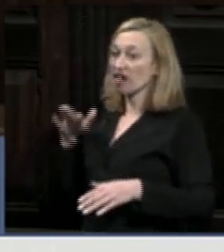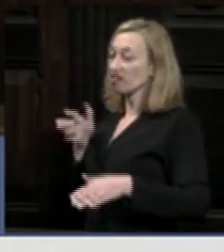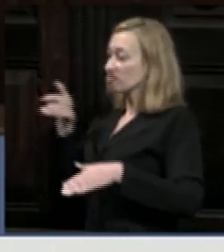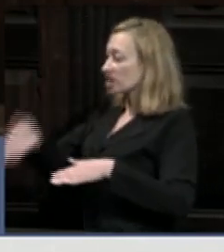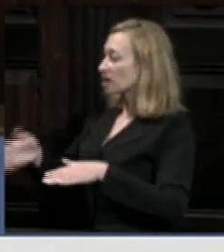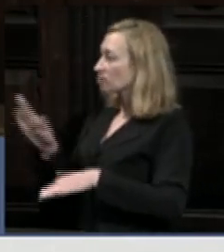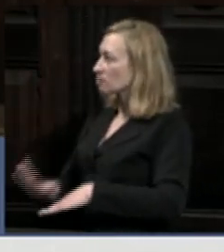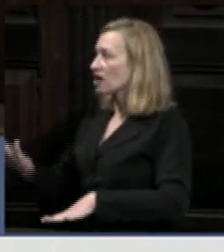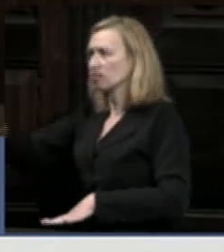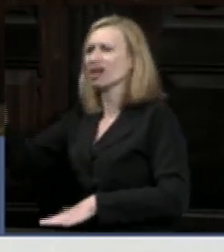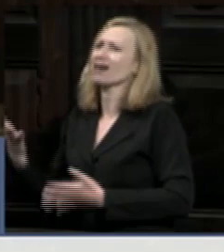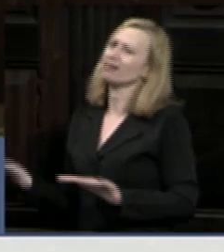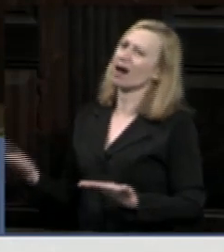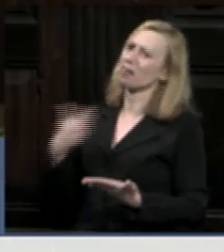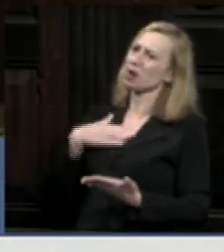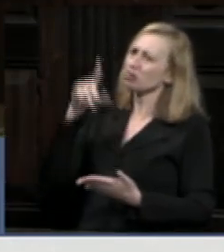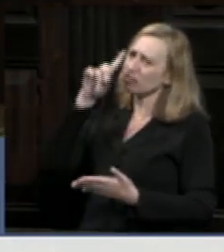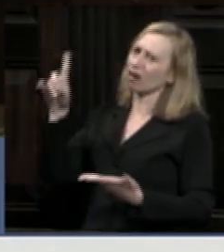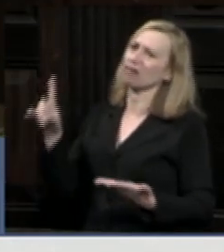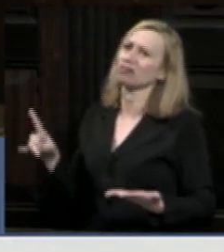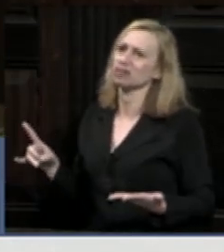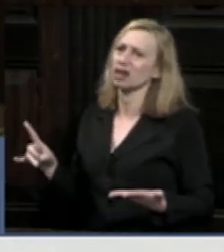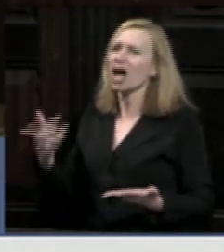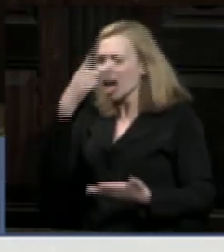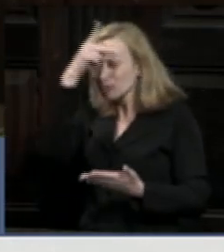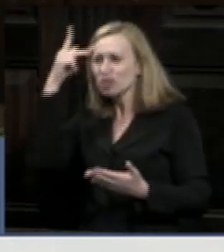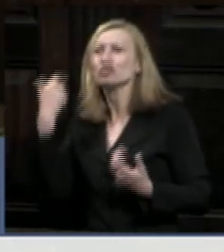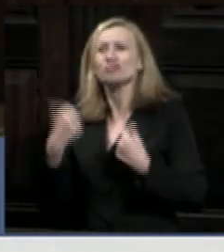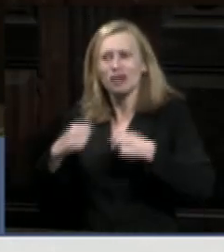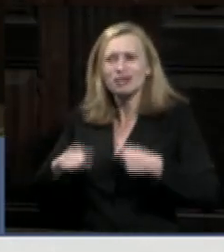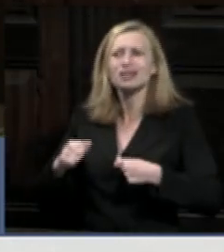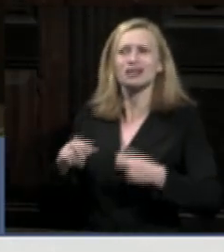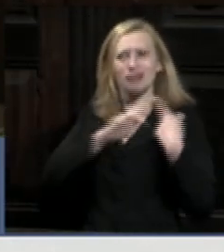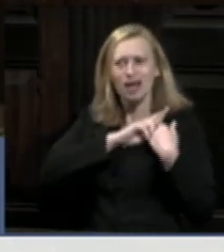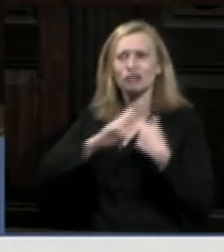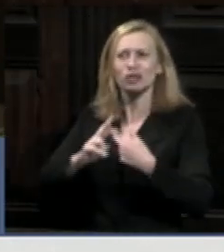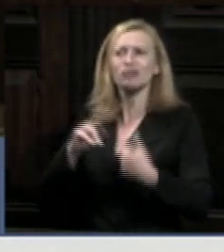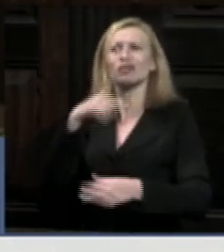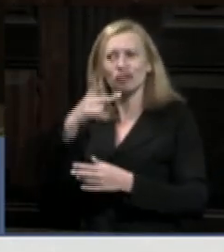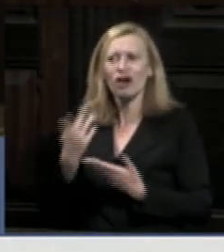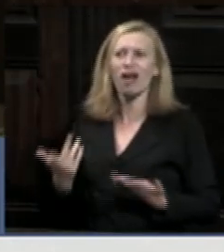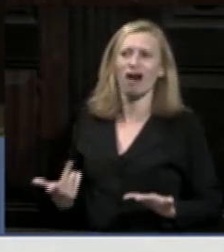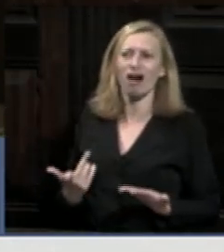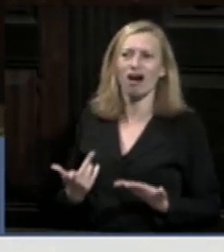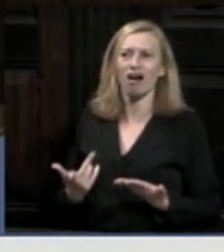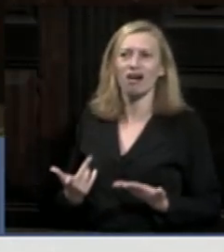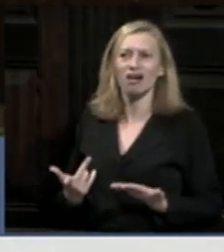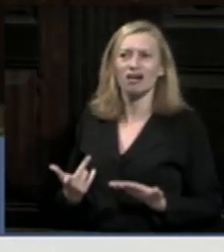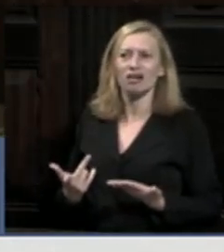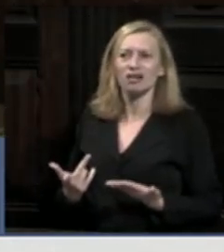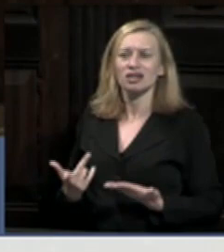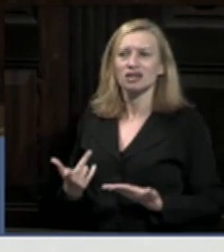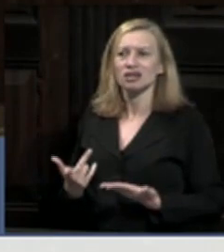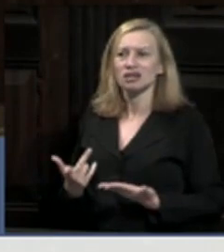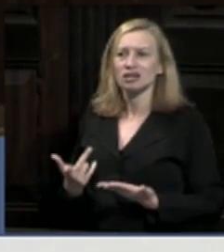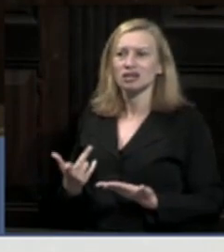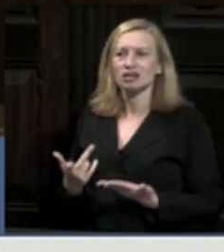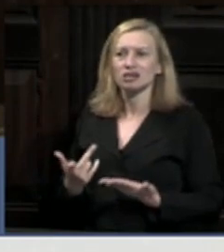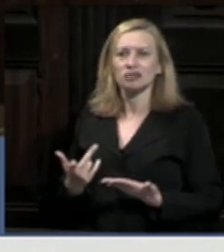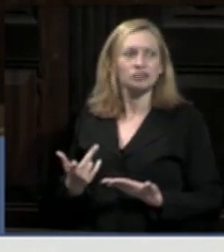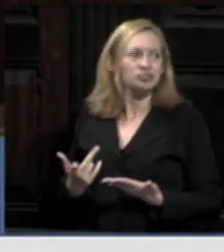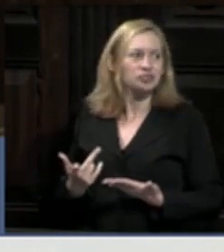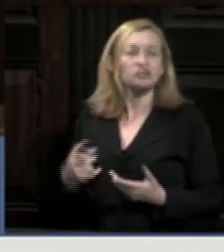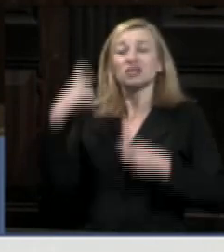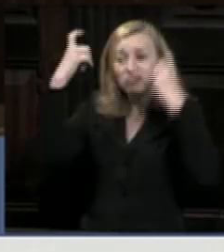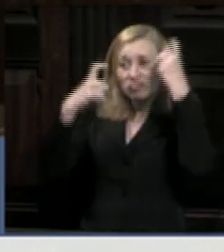deus essas pessoas precisam ter um pouco mais de responsabilidade falar isso isso me traz o que é uma preocupação